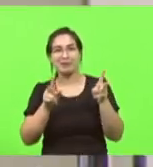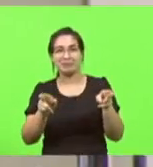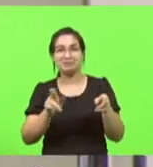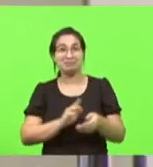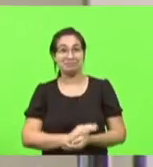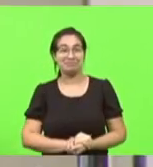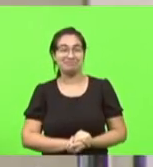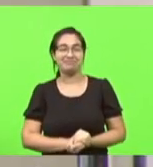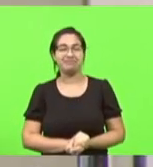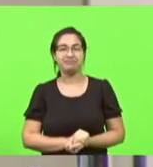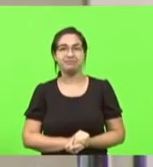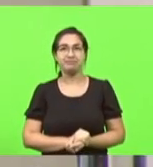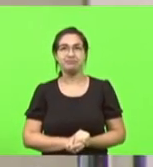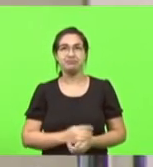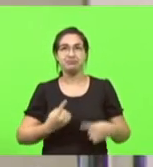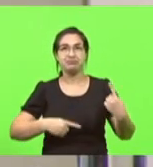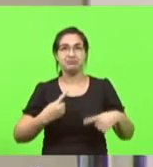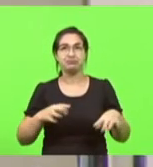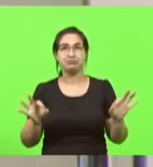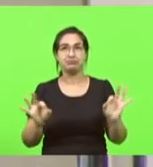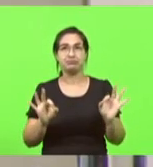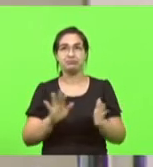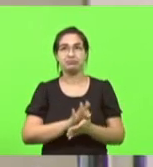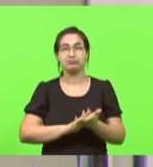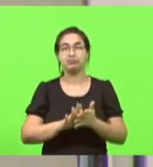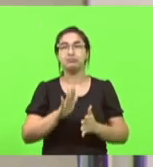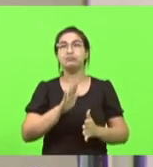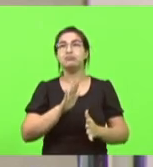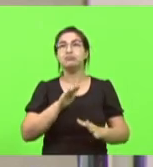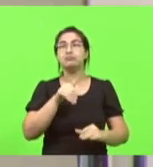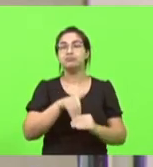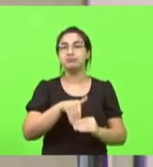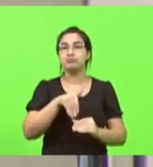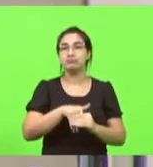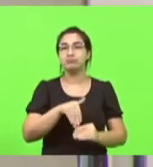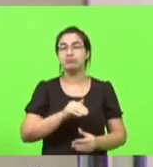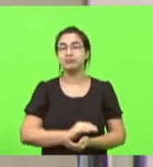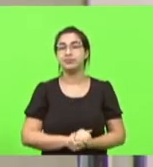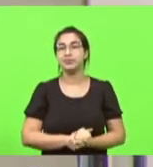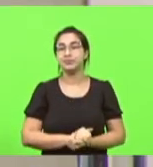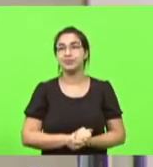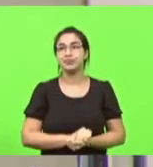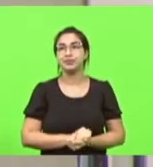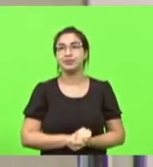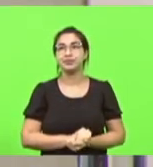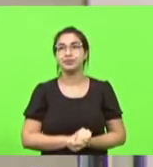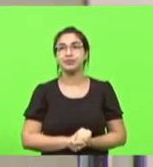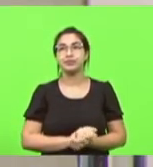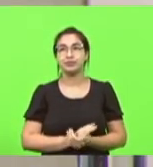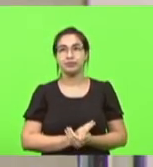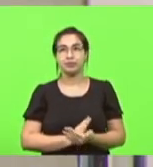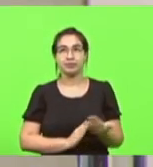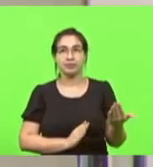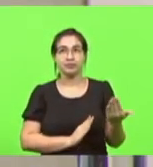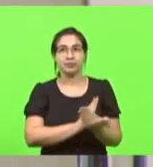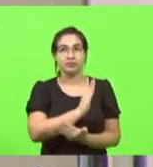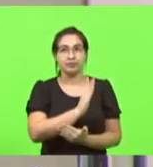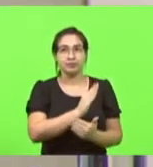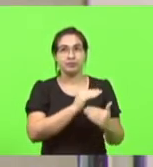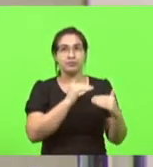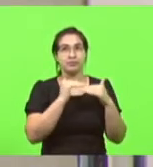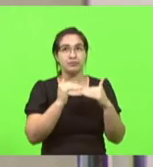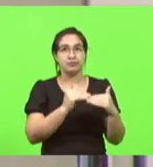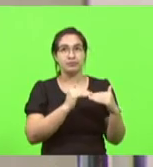Não havendo mais quem queira discutir em votação, deputados que aprovam, permaneçam como se encontram. Com o